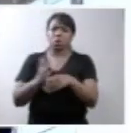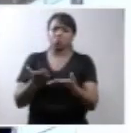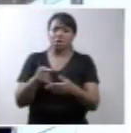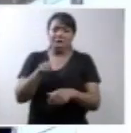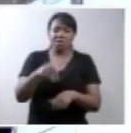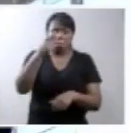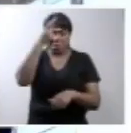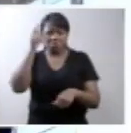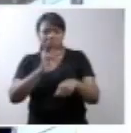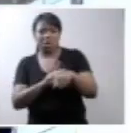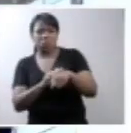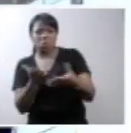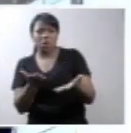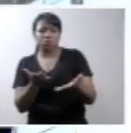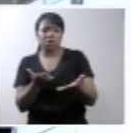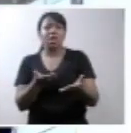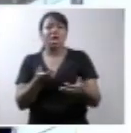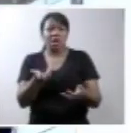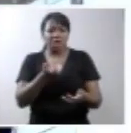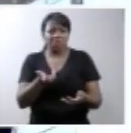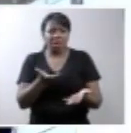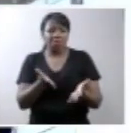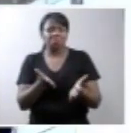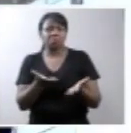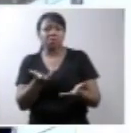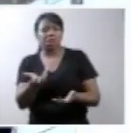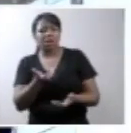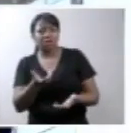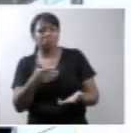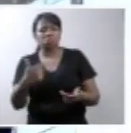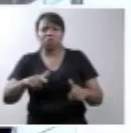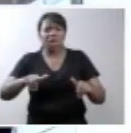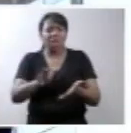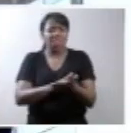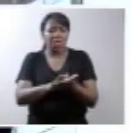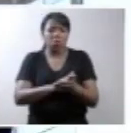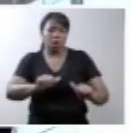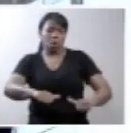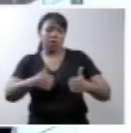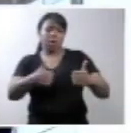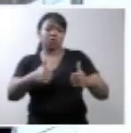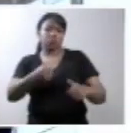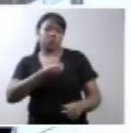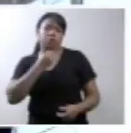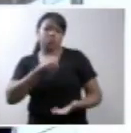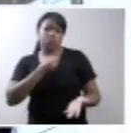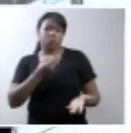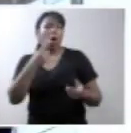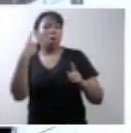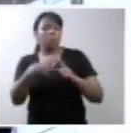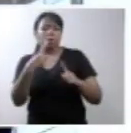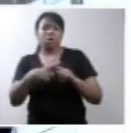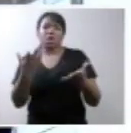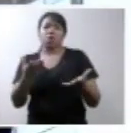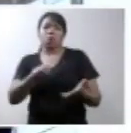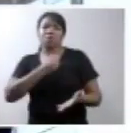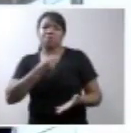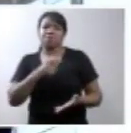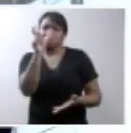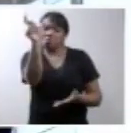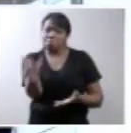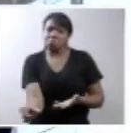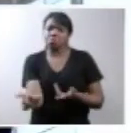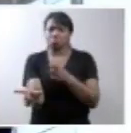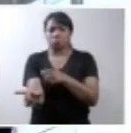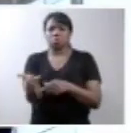doentes será que uma pessoa em estado vegetativo carece de valor não tem qualidade de vida ou tem